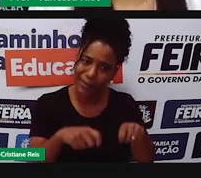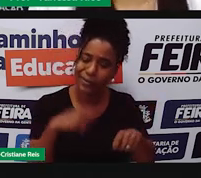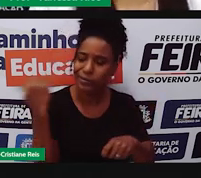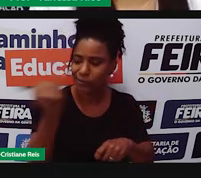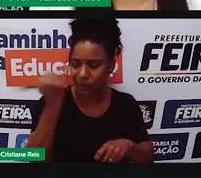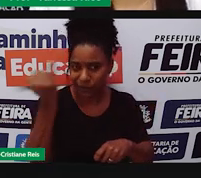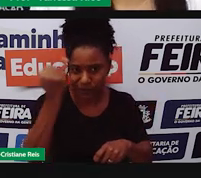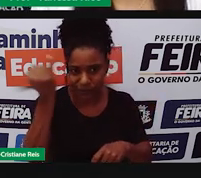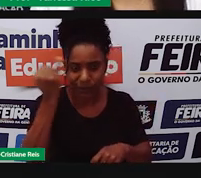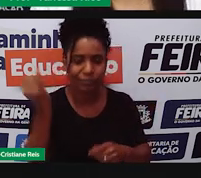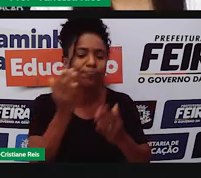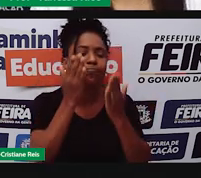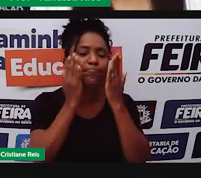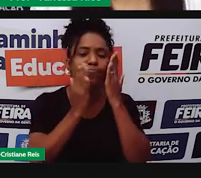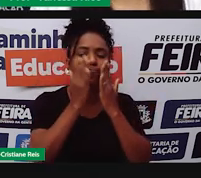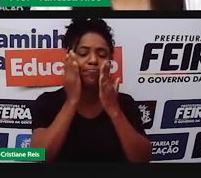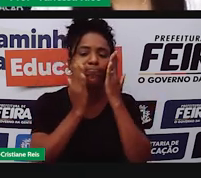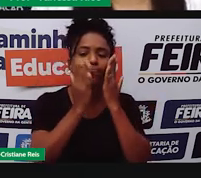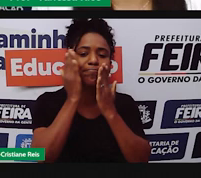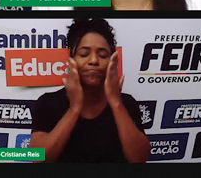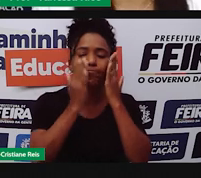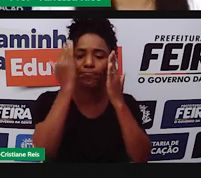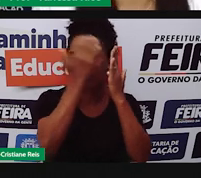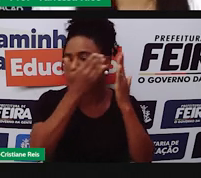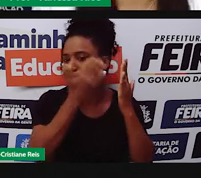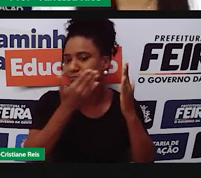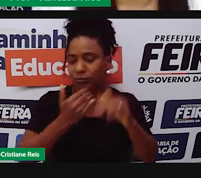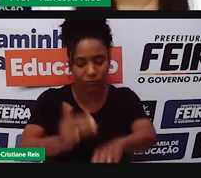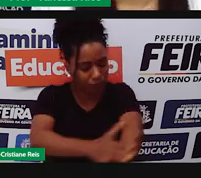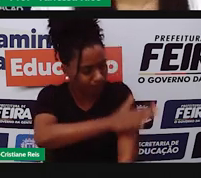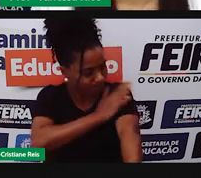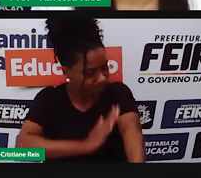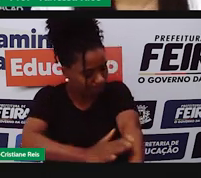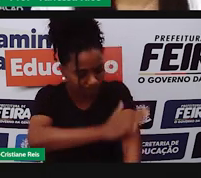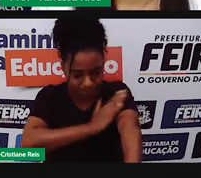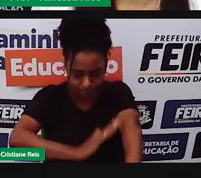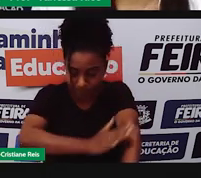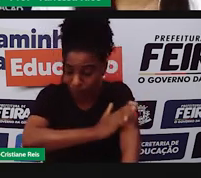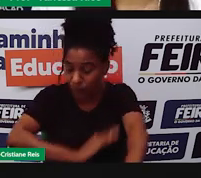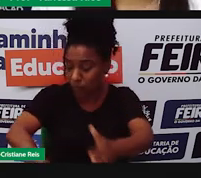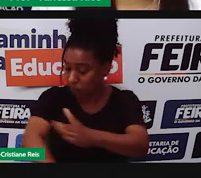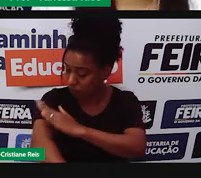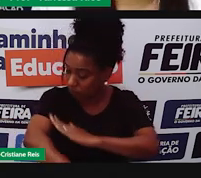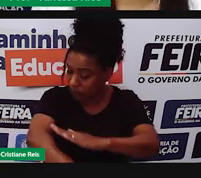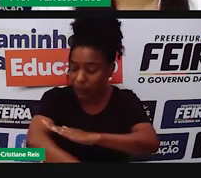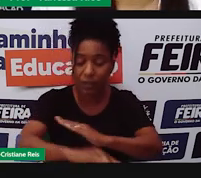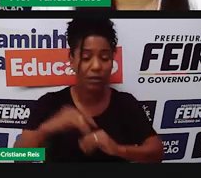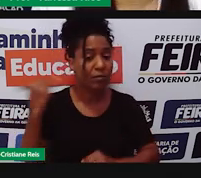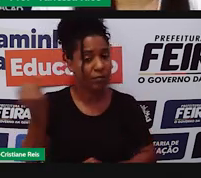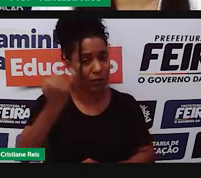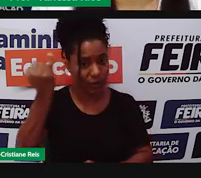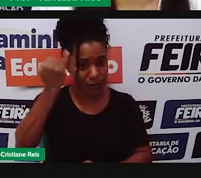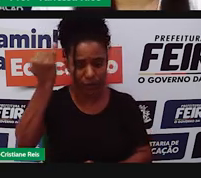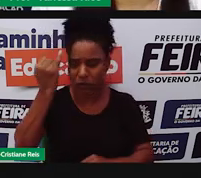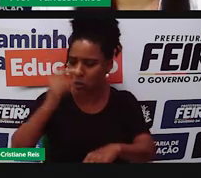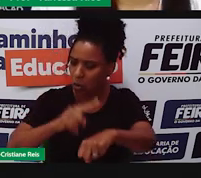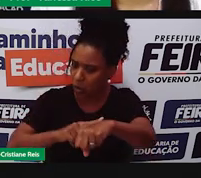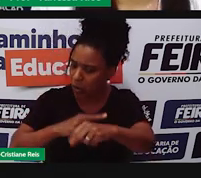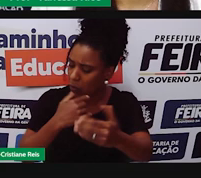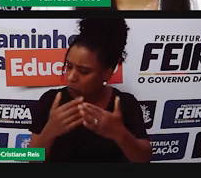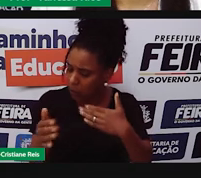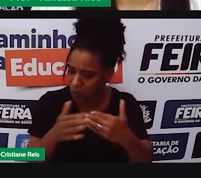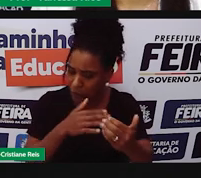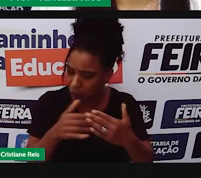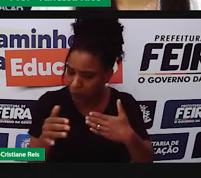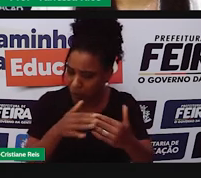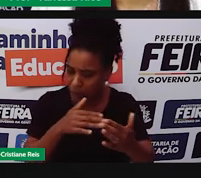braços, no rosto, quando você for se expor, né, ao sol, independente do horário e também independente